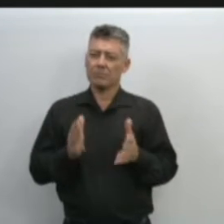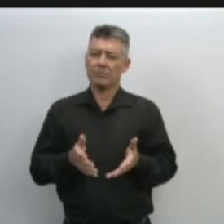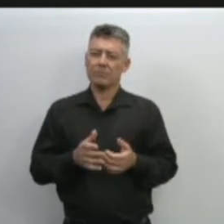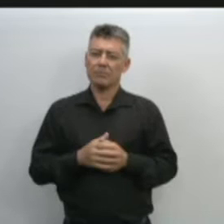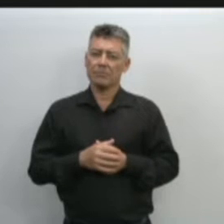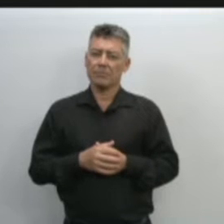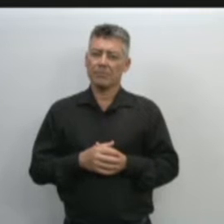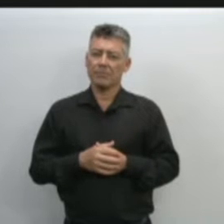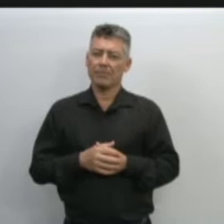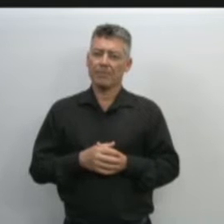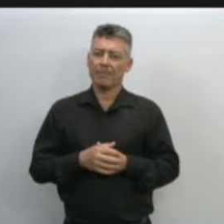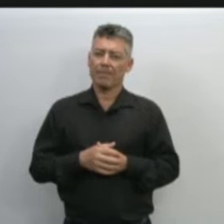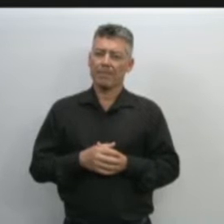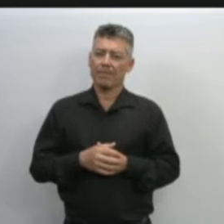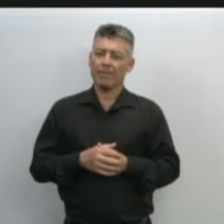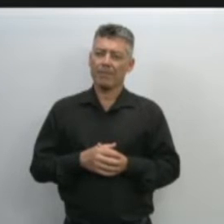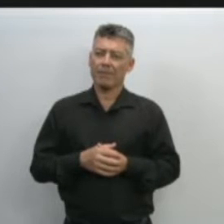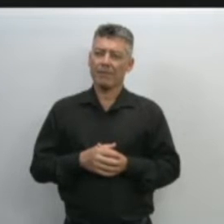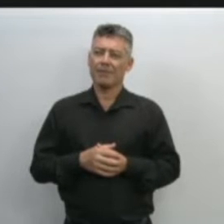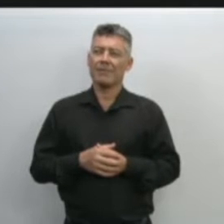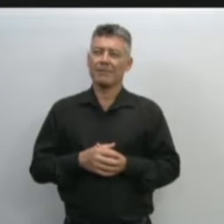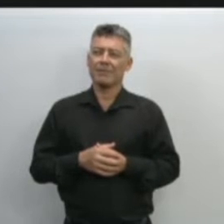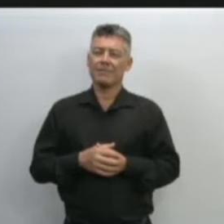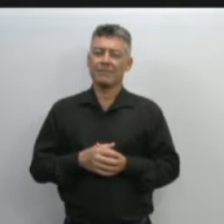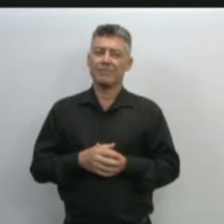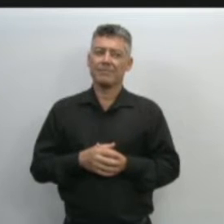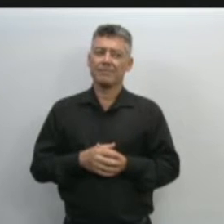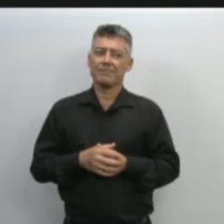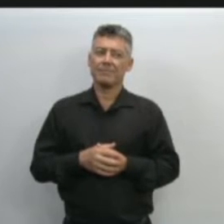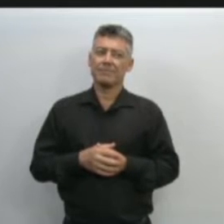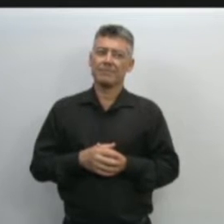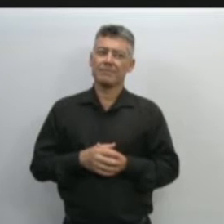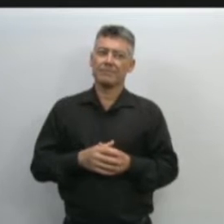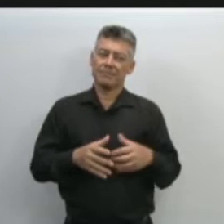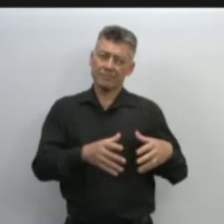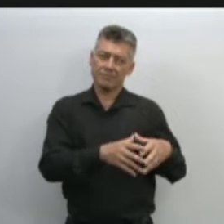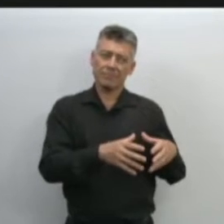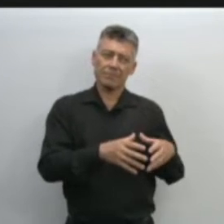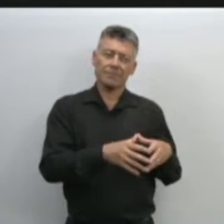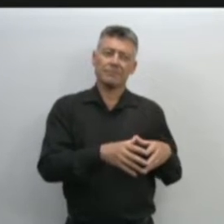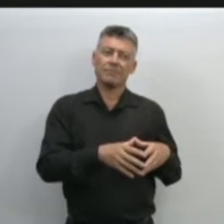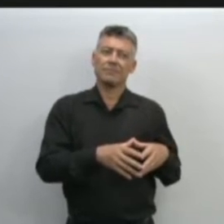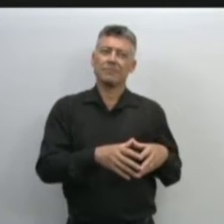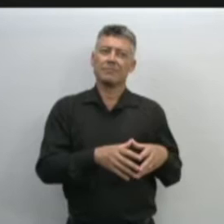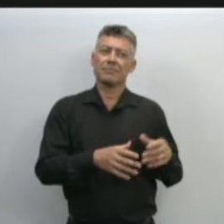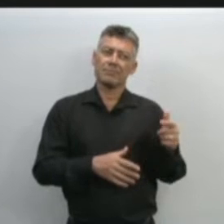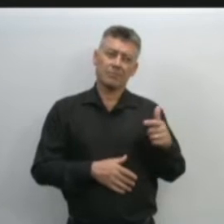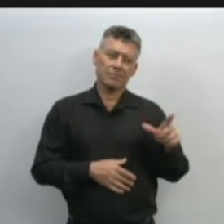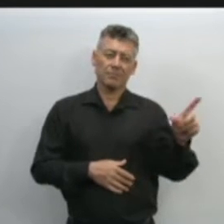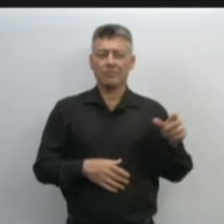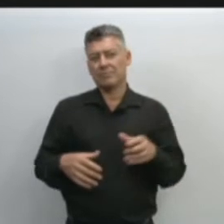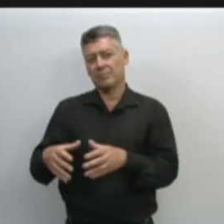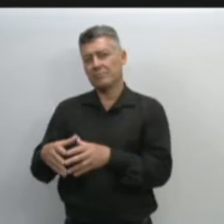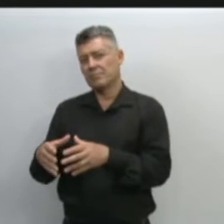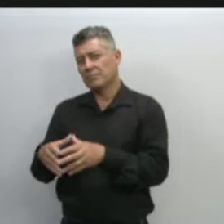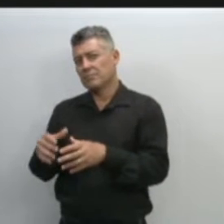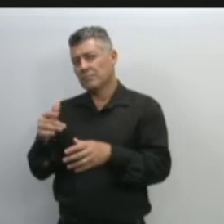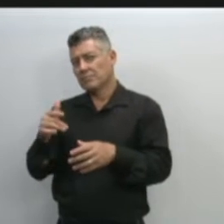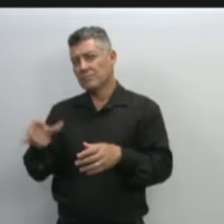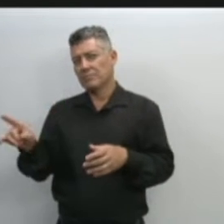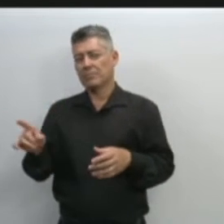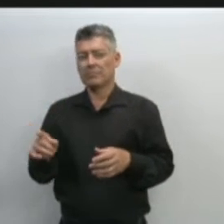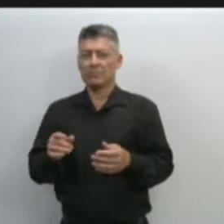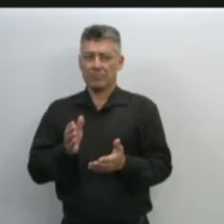é direito. Se o poder público municipal tem uma parcela, o poder público estadual tem outra, que a gente identifique e